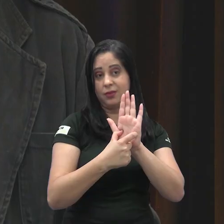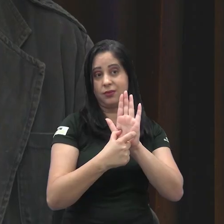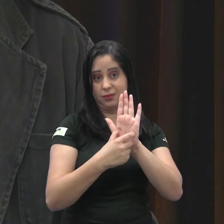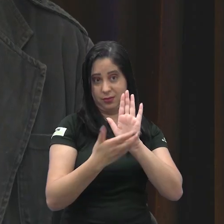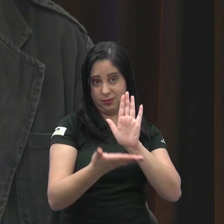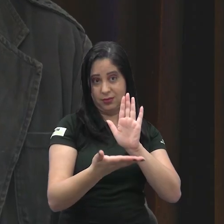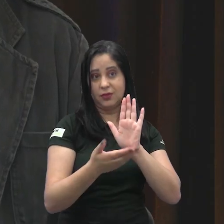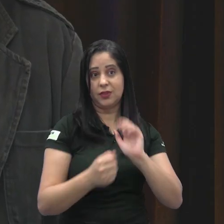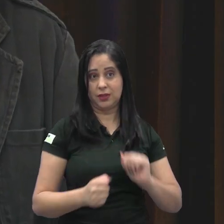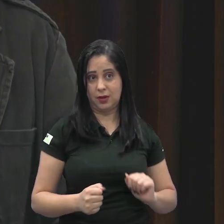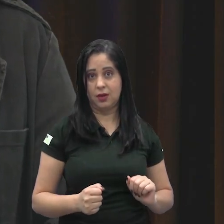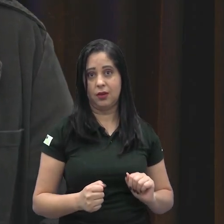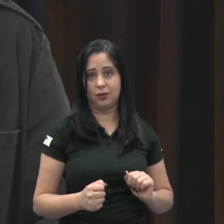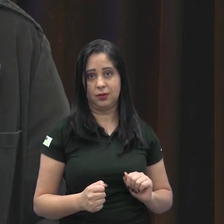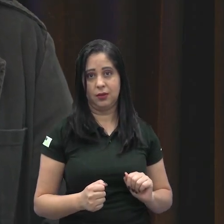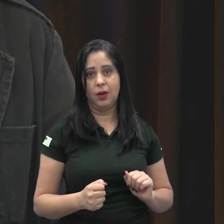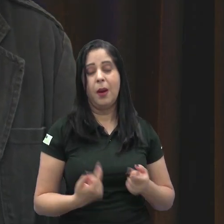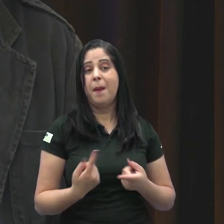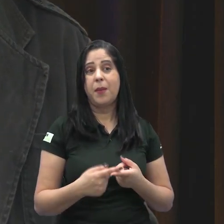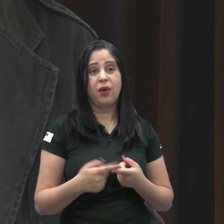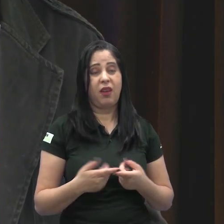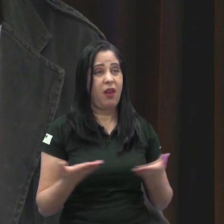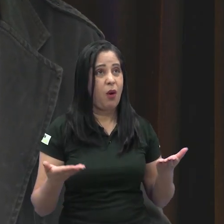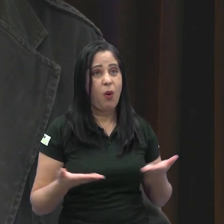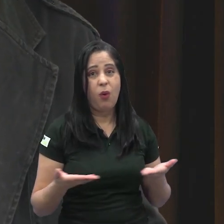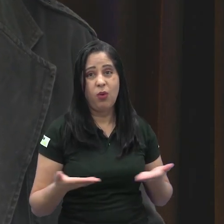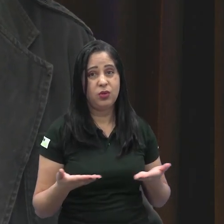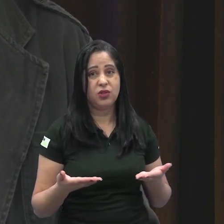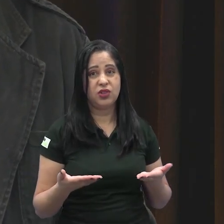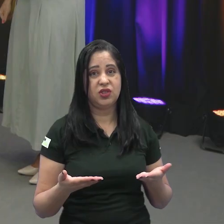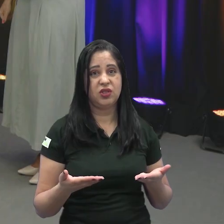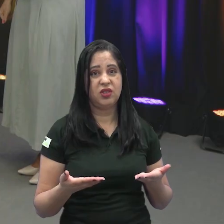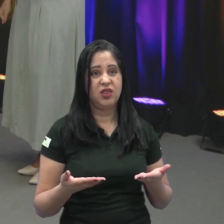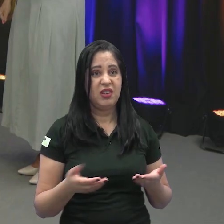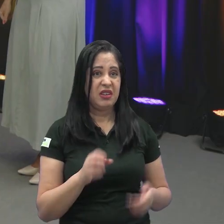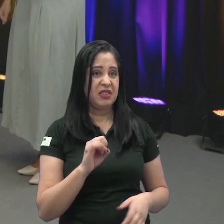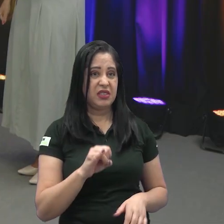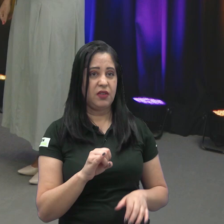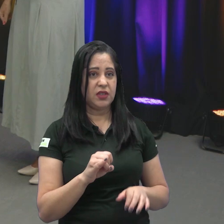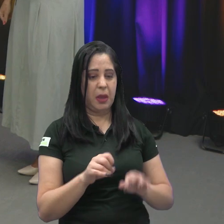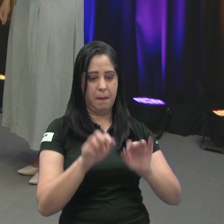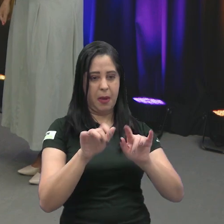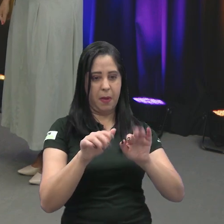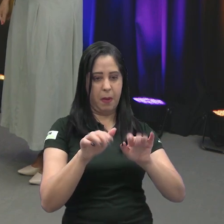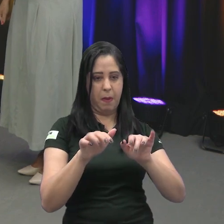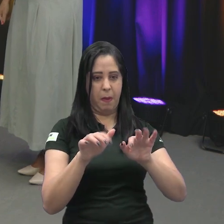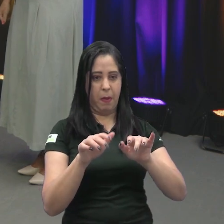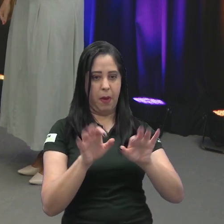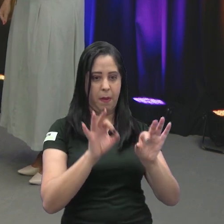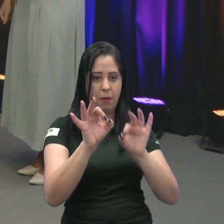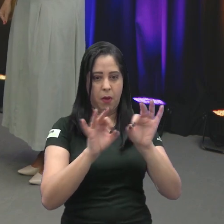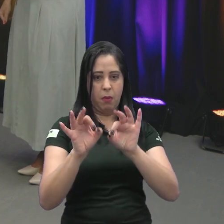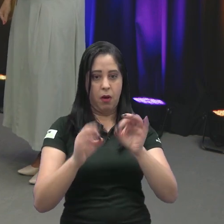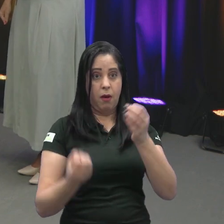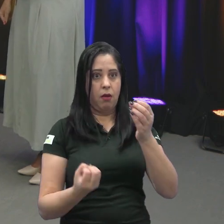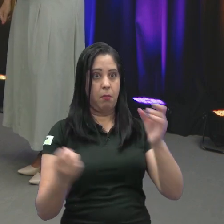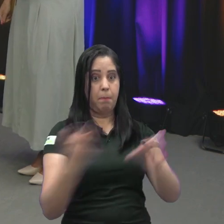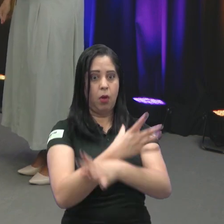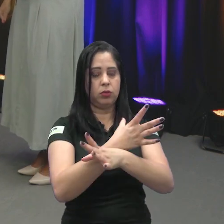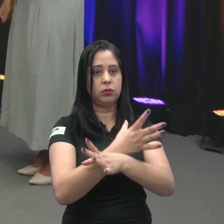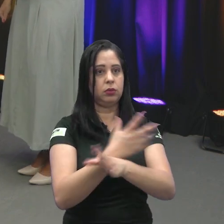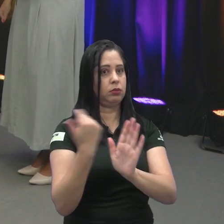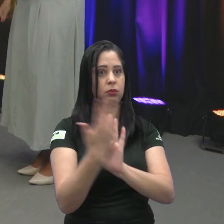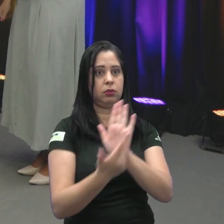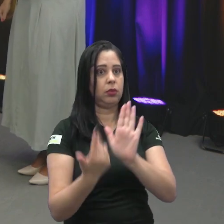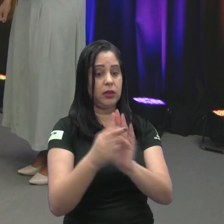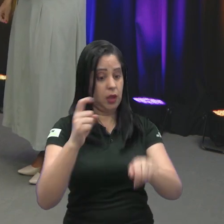ferramentas de inteligência artificial, né? Porque hoje basta um comando e você consegue fazer a arte do